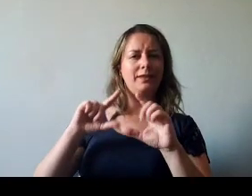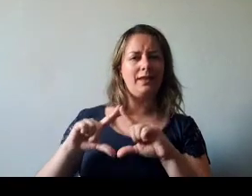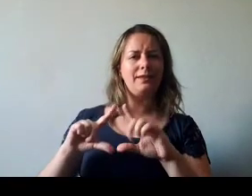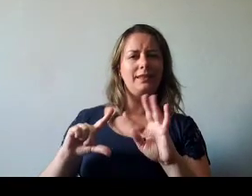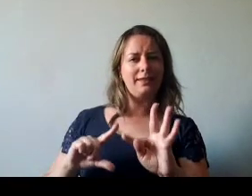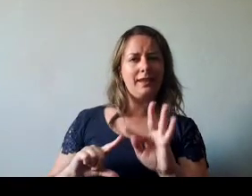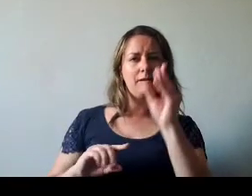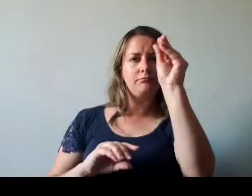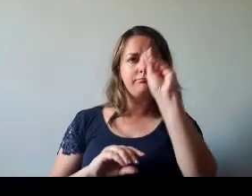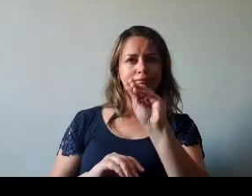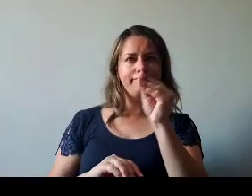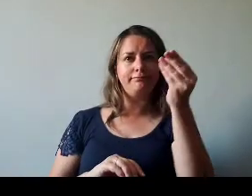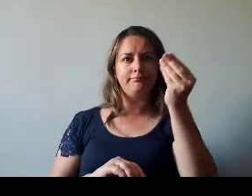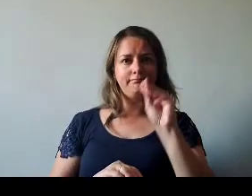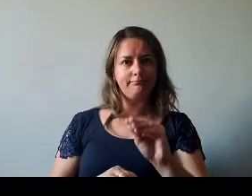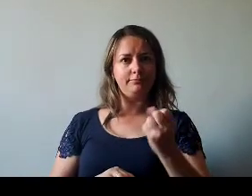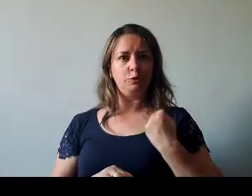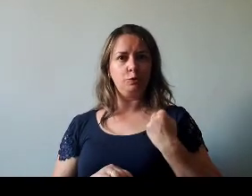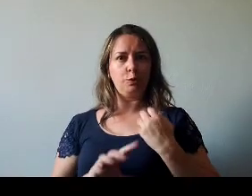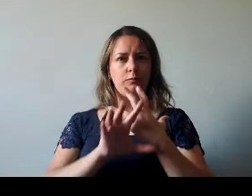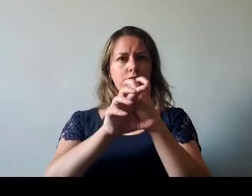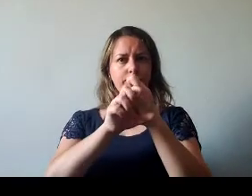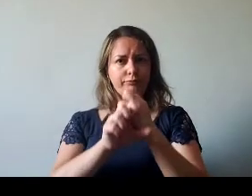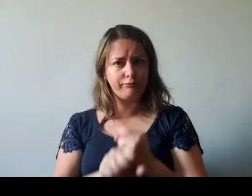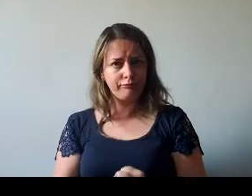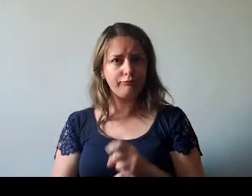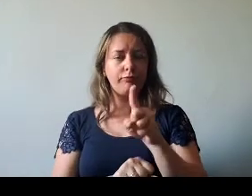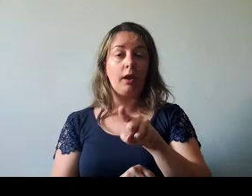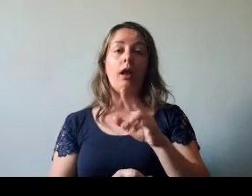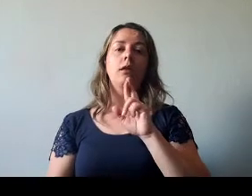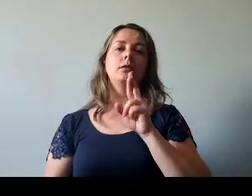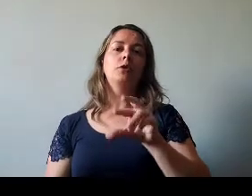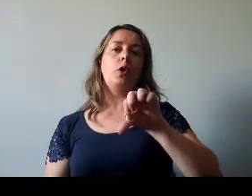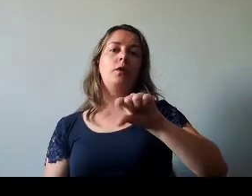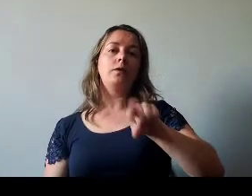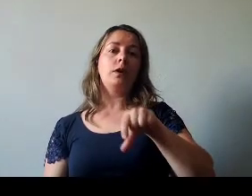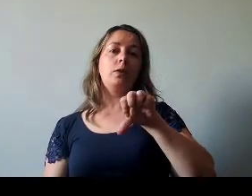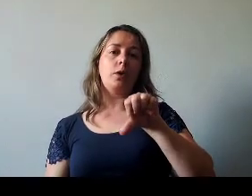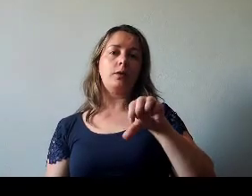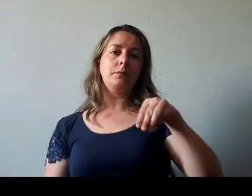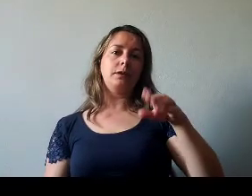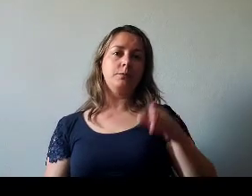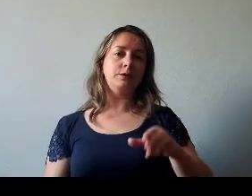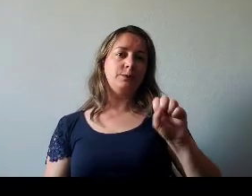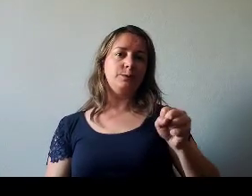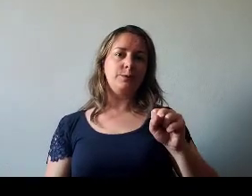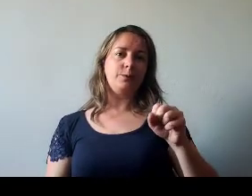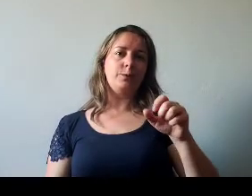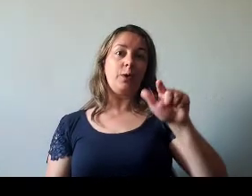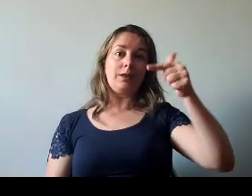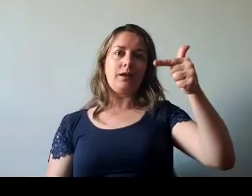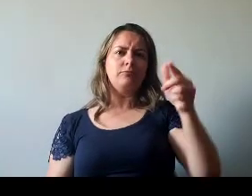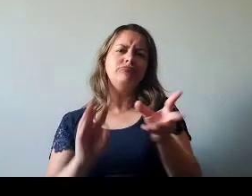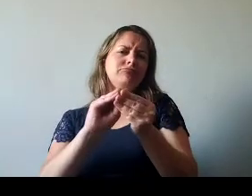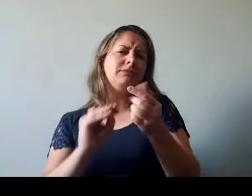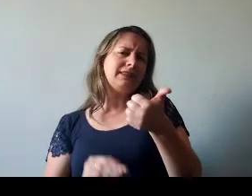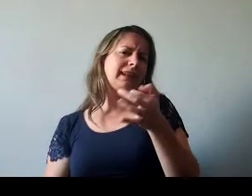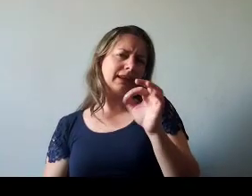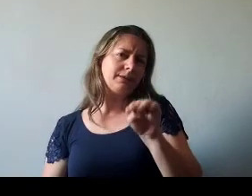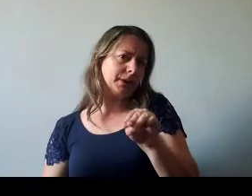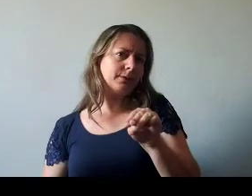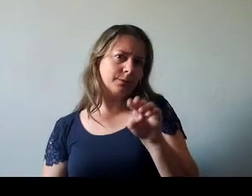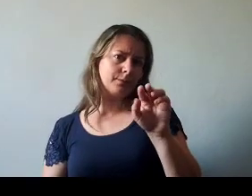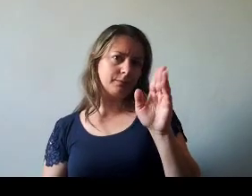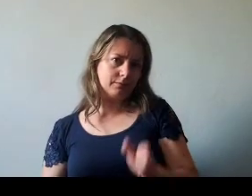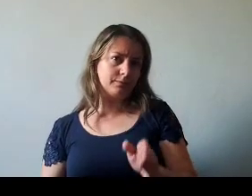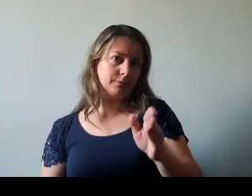dar 9,9 metros por segundo quadrado, praticamente 10 metros por segundo quadrado. Então, vejam que é uma aceleração